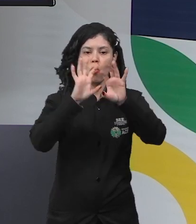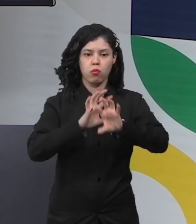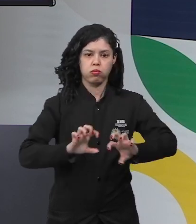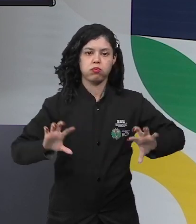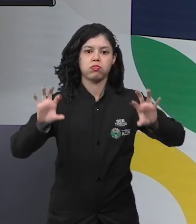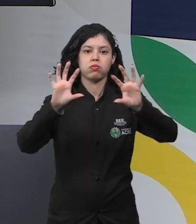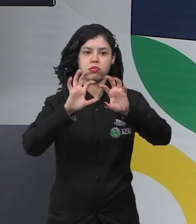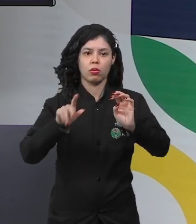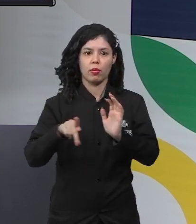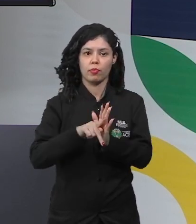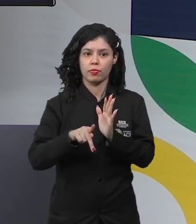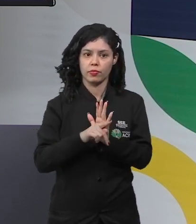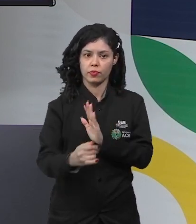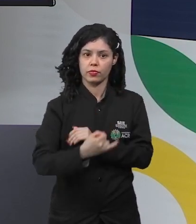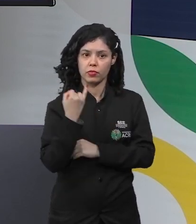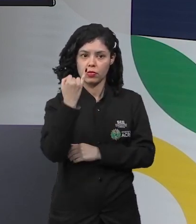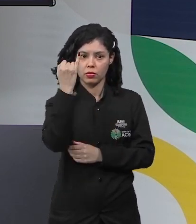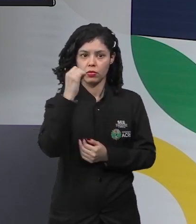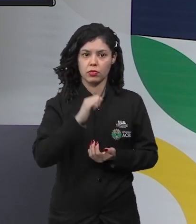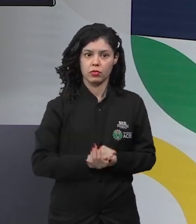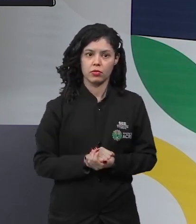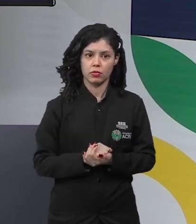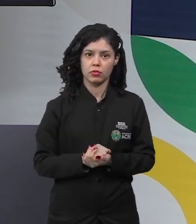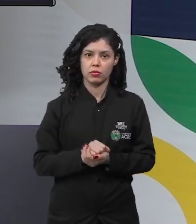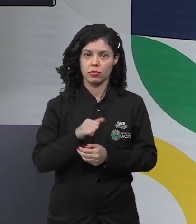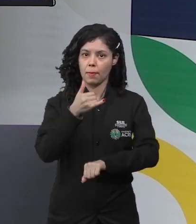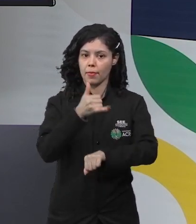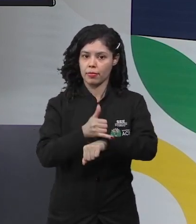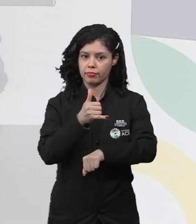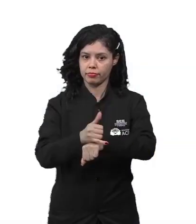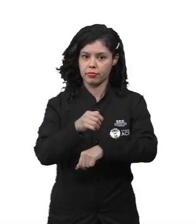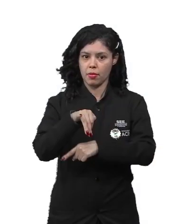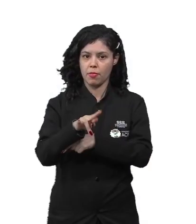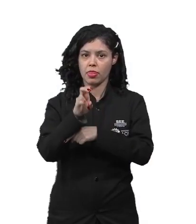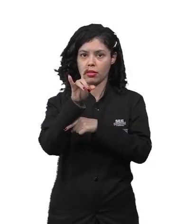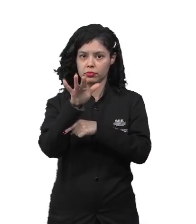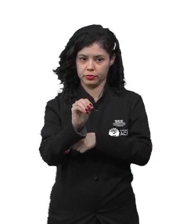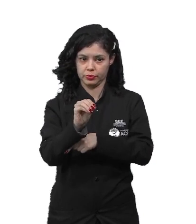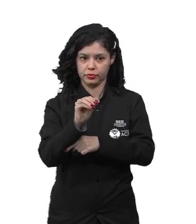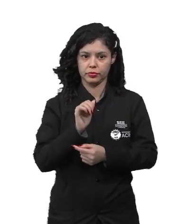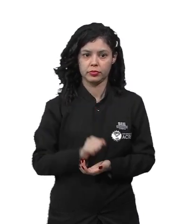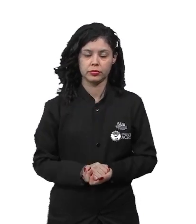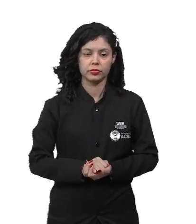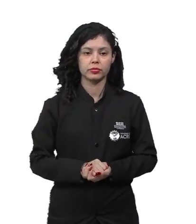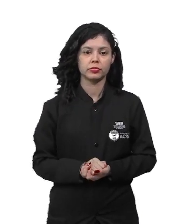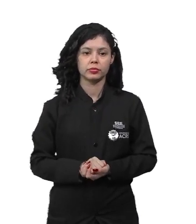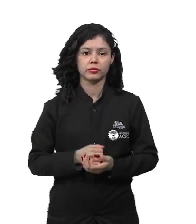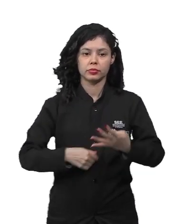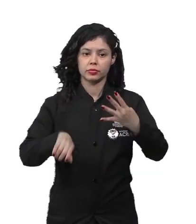é composto principalmente por metano, tá? E por último, é a